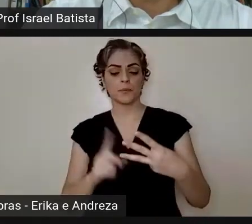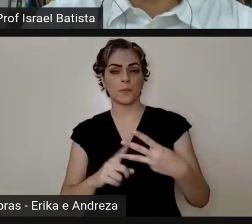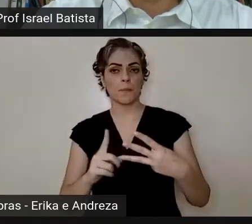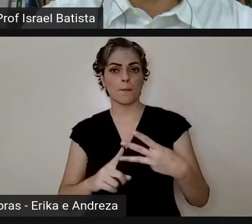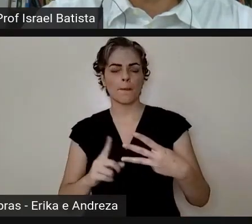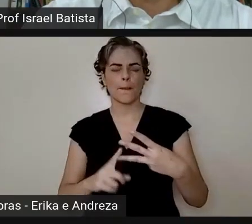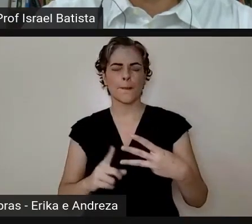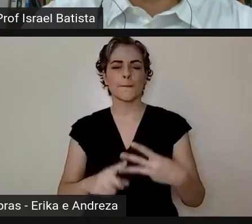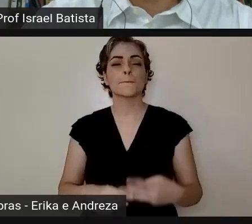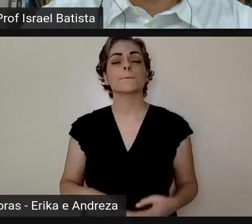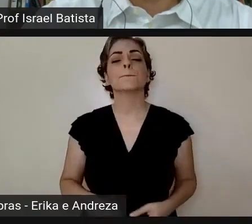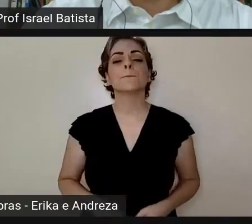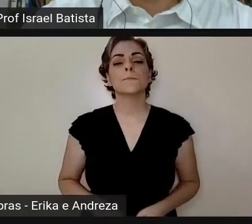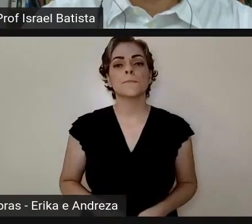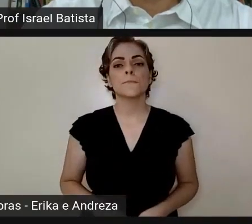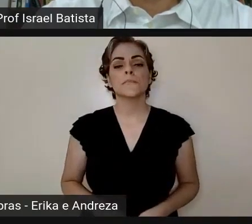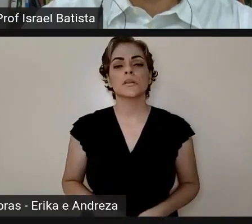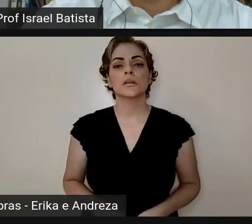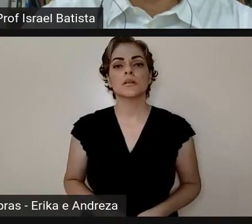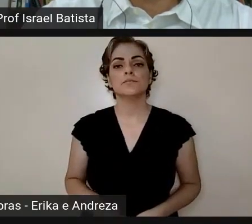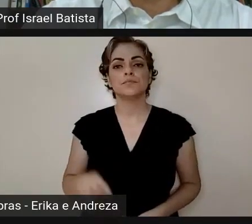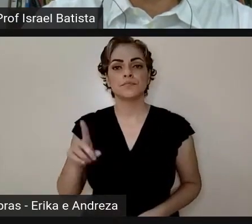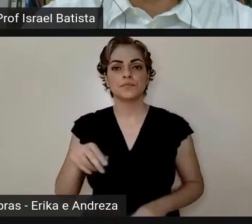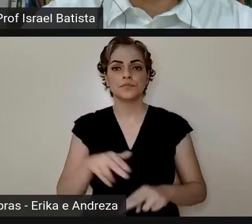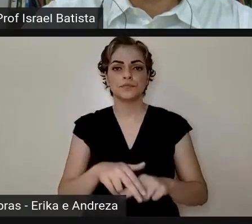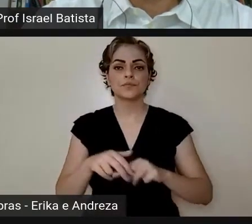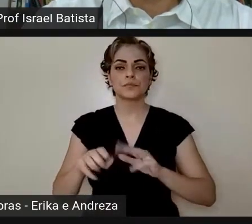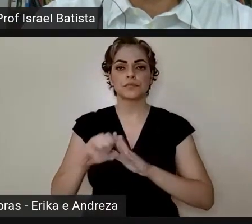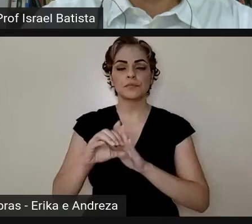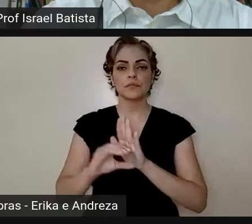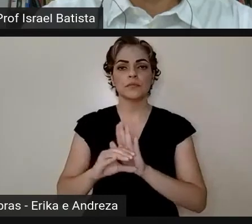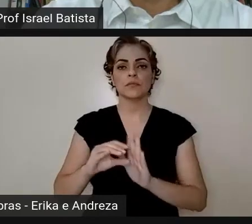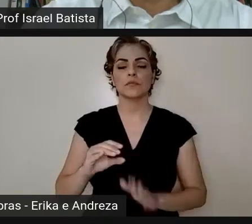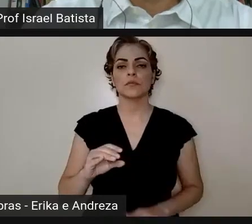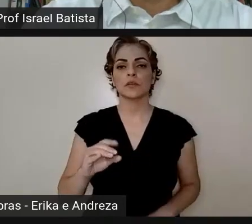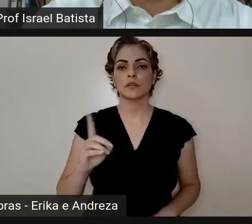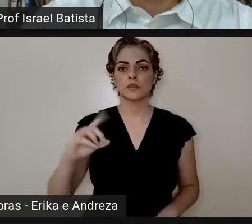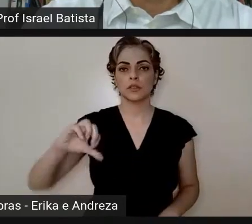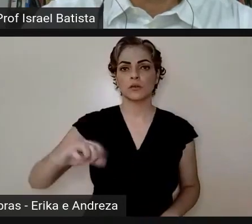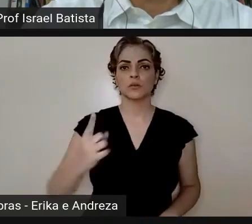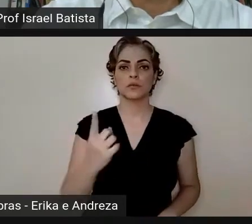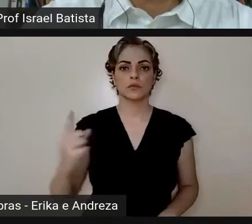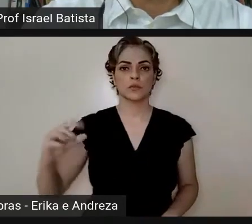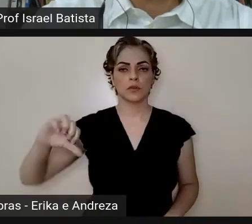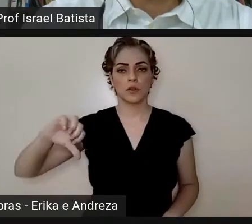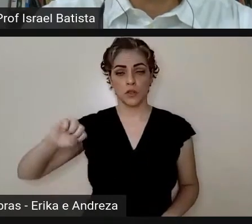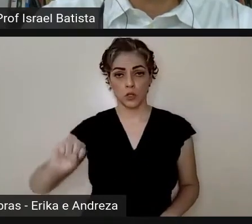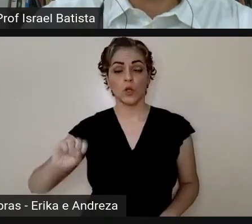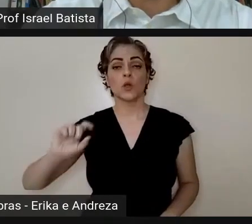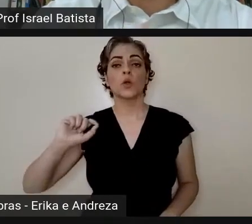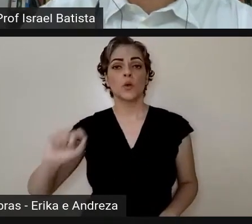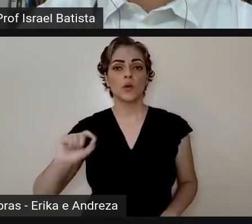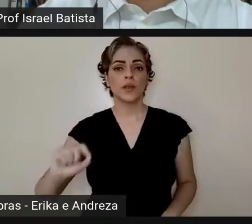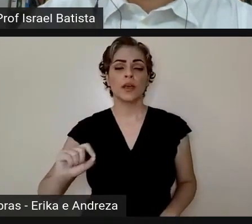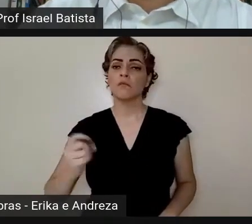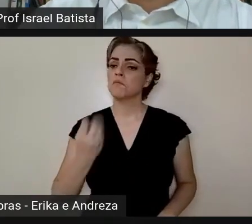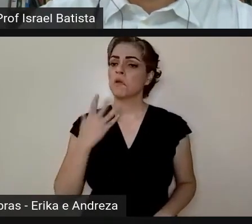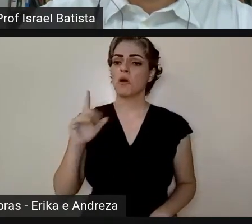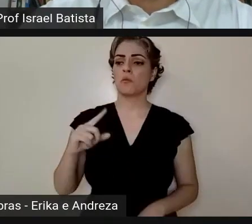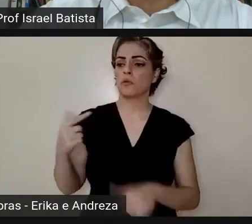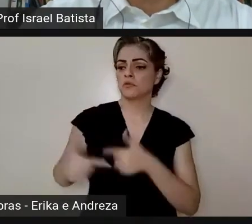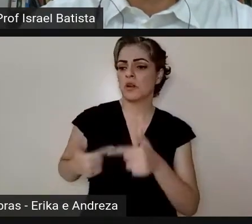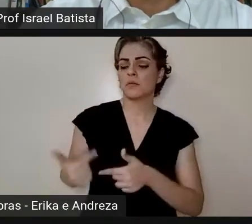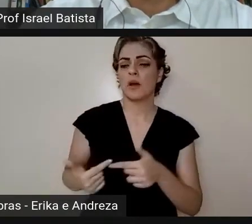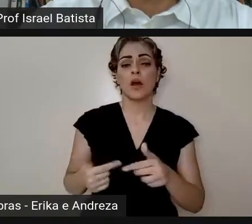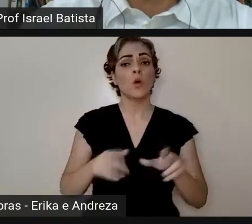do cargo, que foi instituída pela emenda 19 de 1998, que é a insuficiência de desempenho, nunca foi regulamentada.